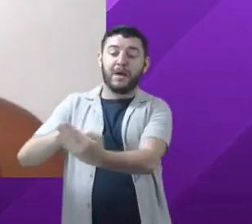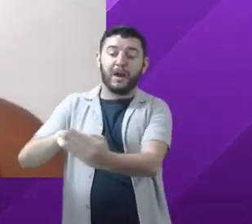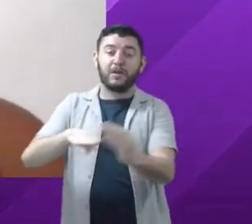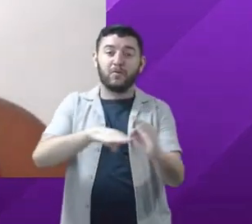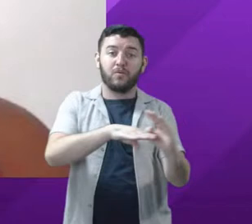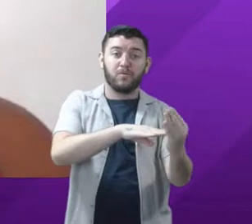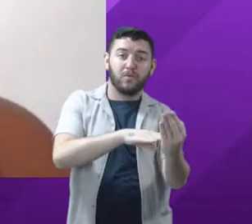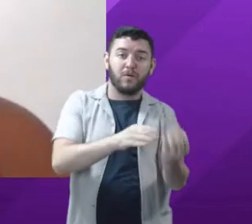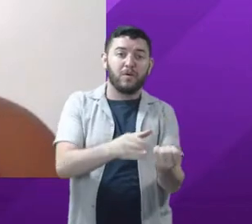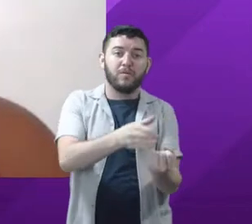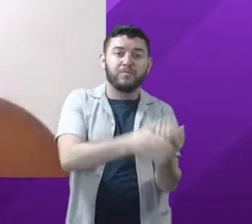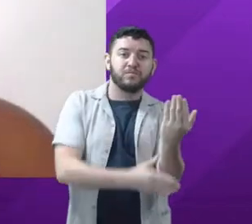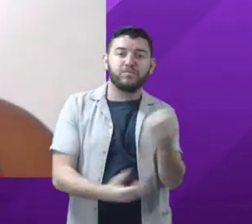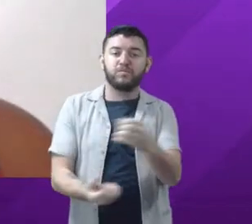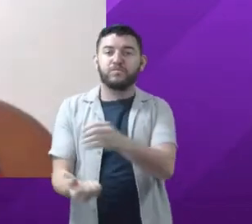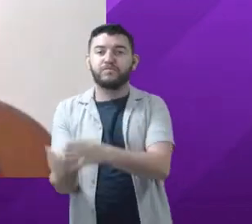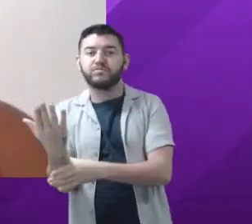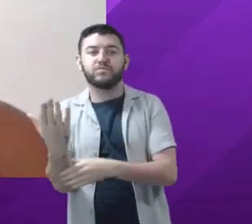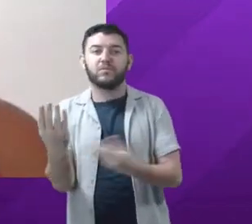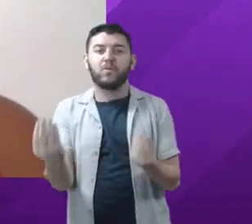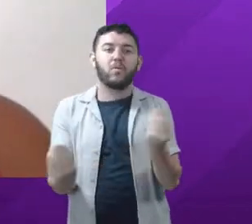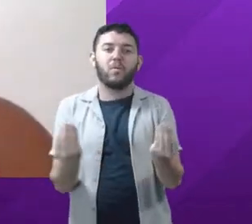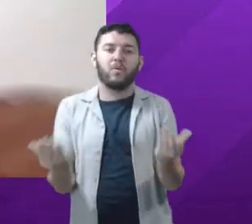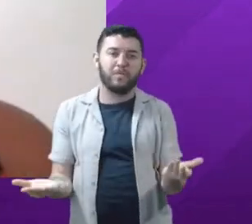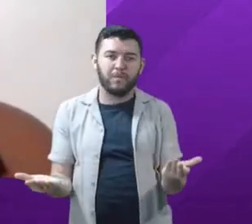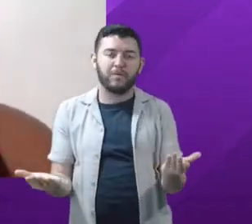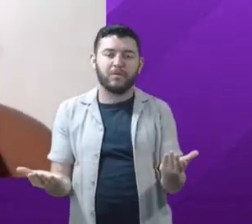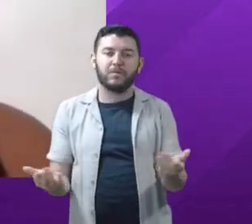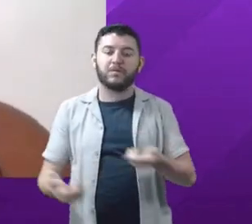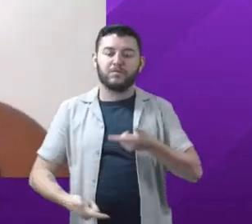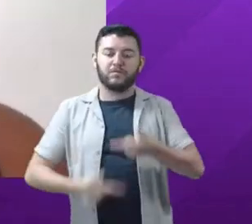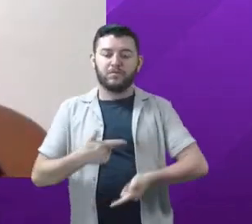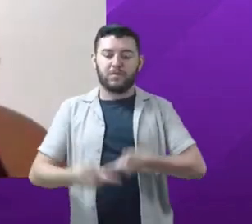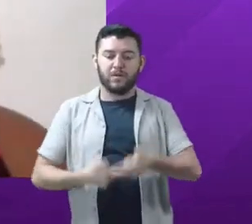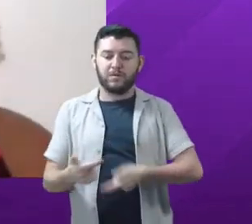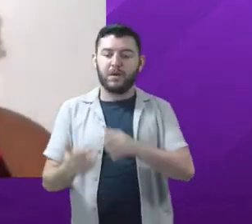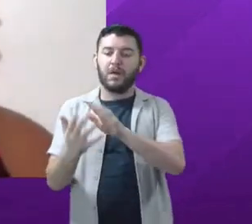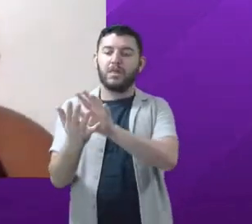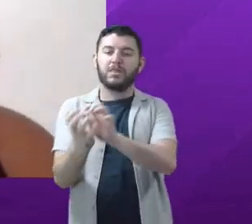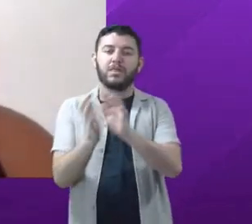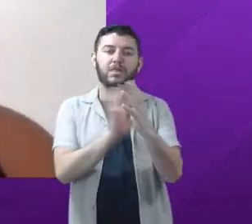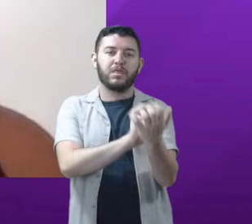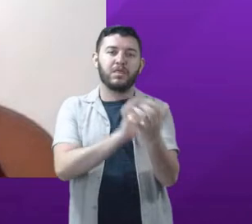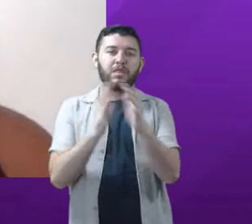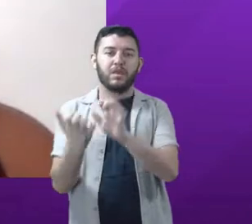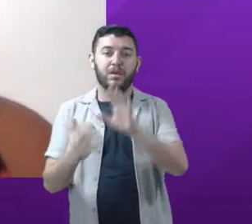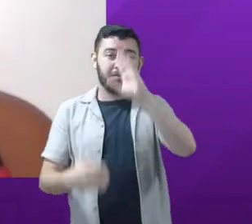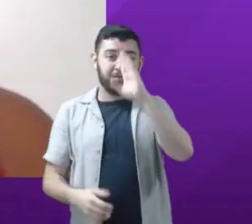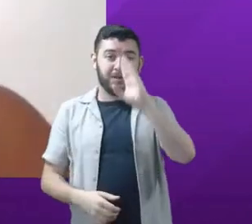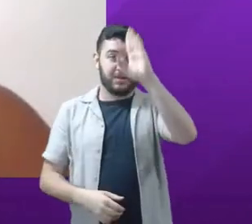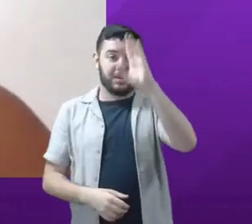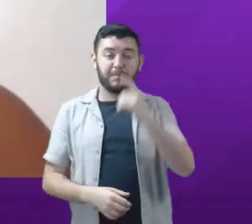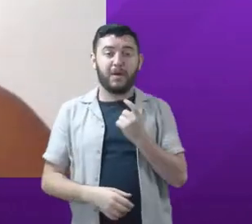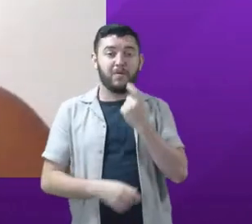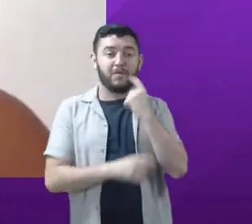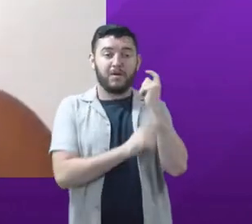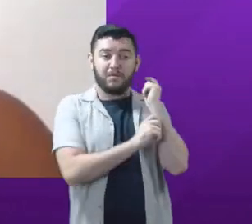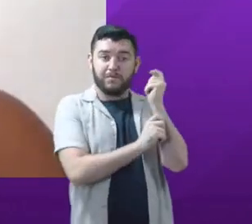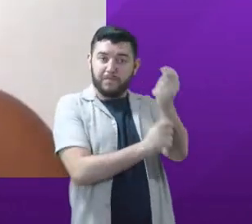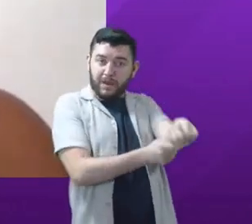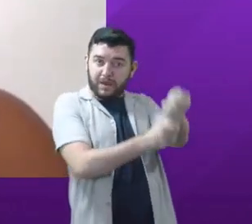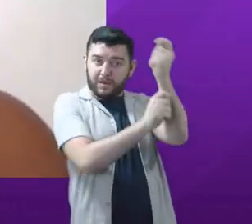atividades, né, com atividades artesanais, principalmente relacionadas à pesca artesanal, e a